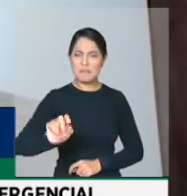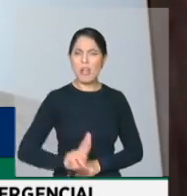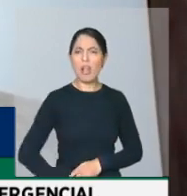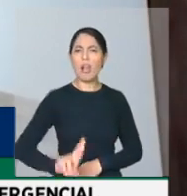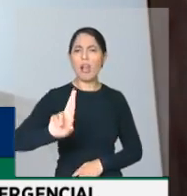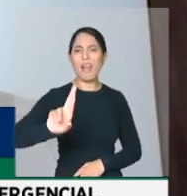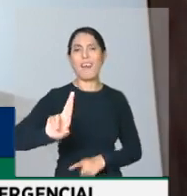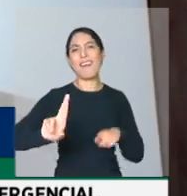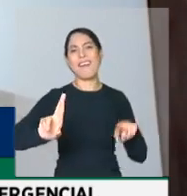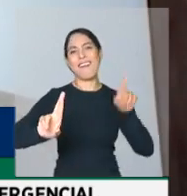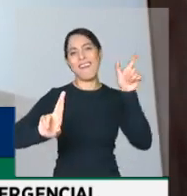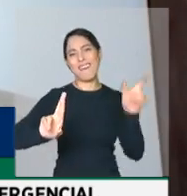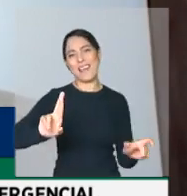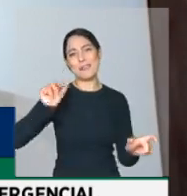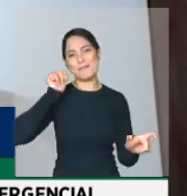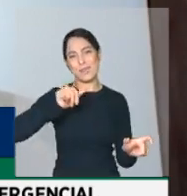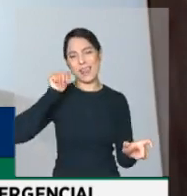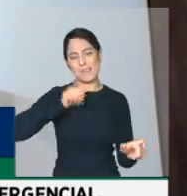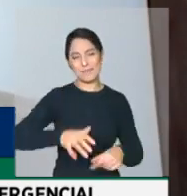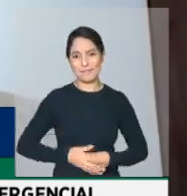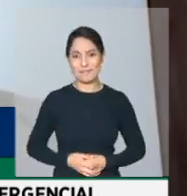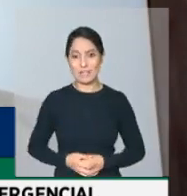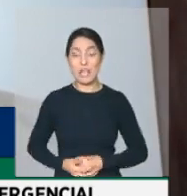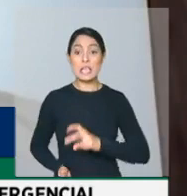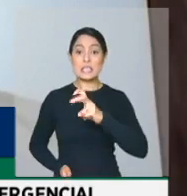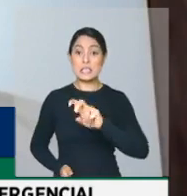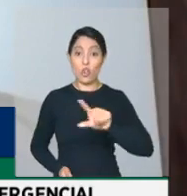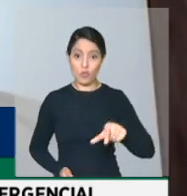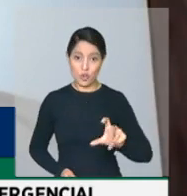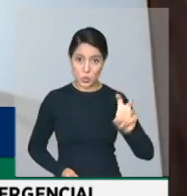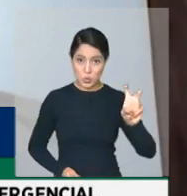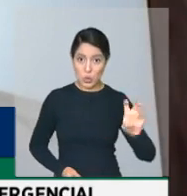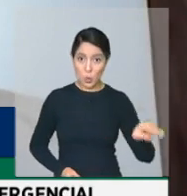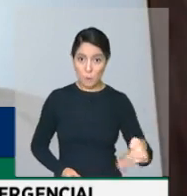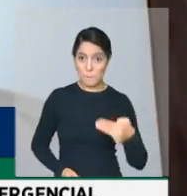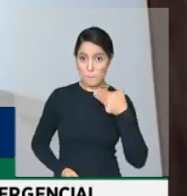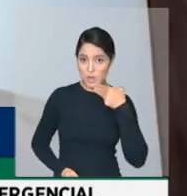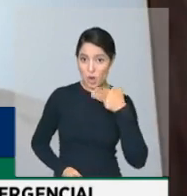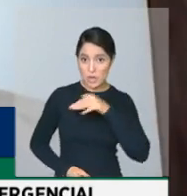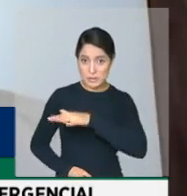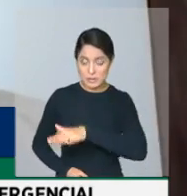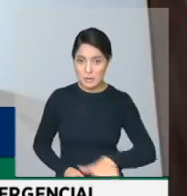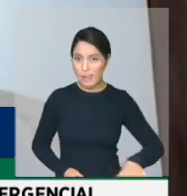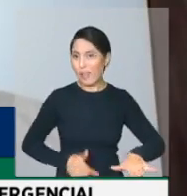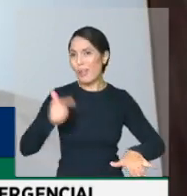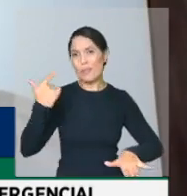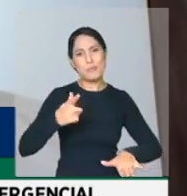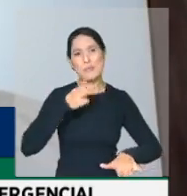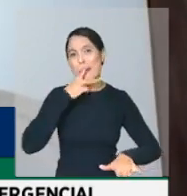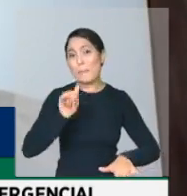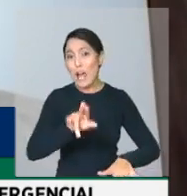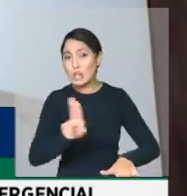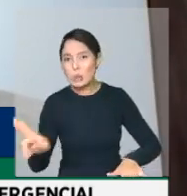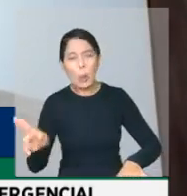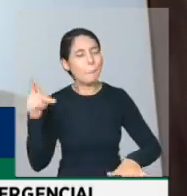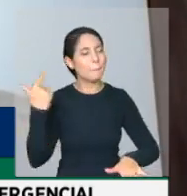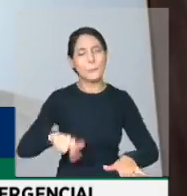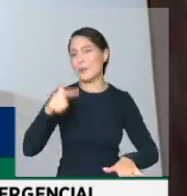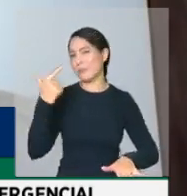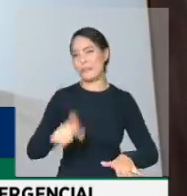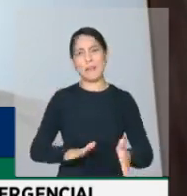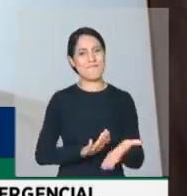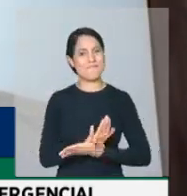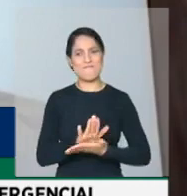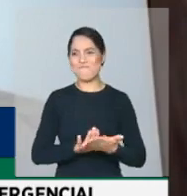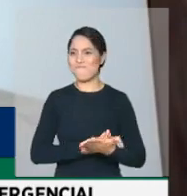uma mulher. E 5,5 milhões de crianças não têm sequer o nome do pai no registro